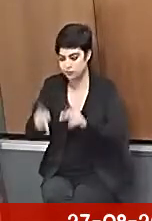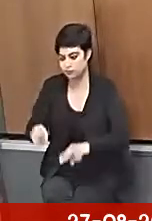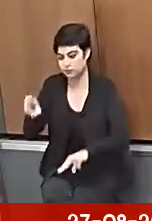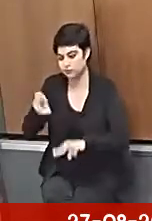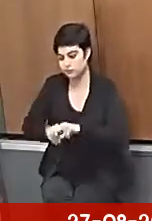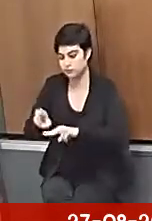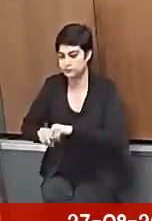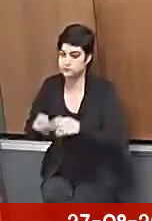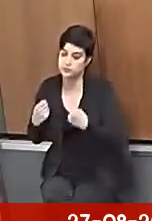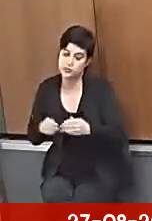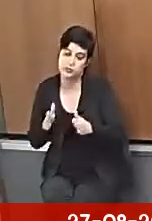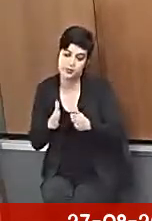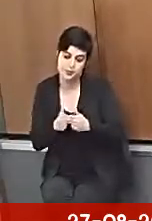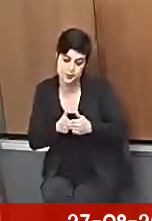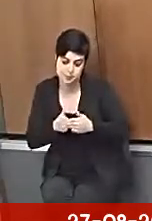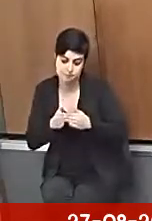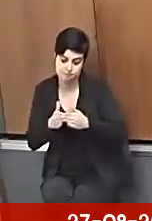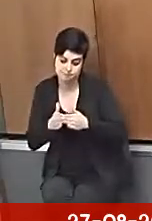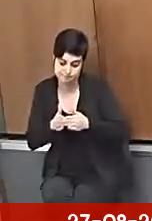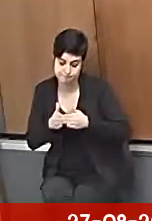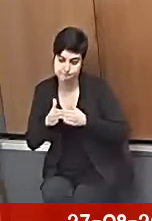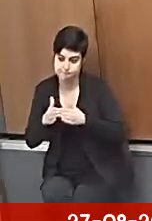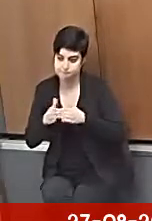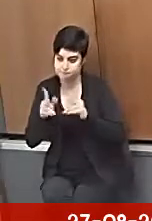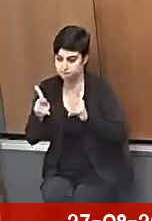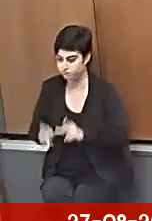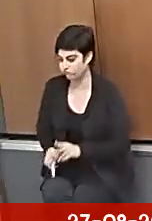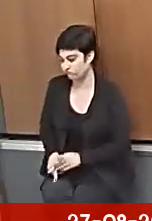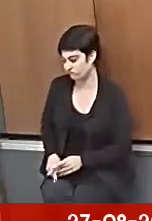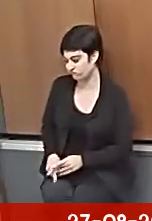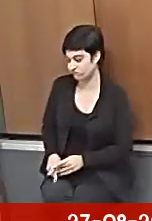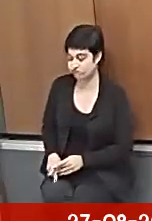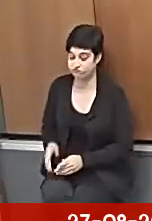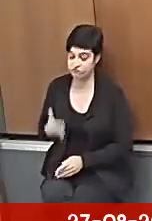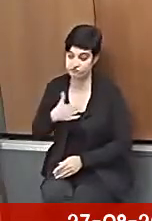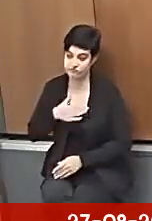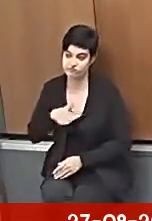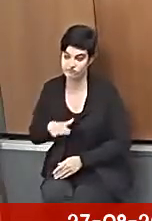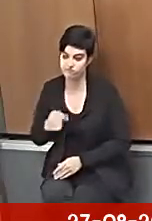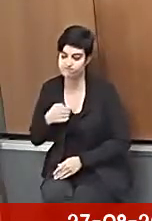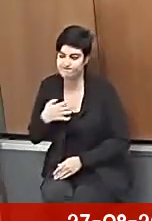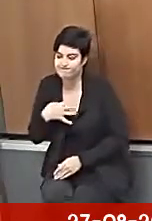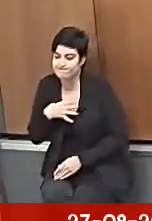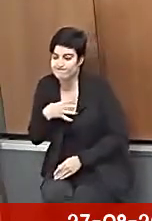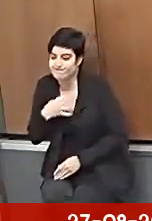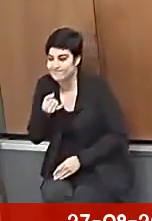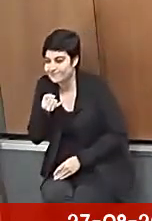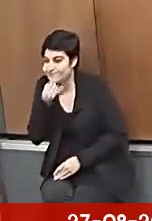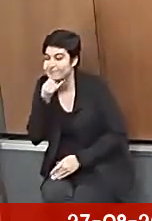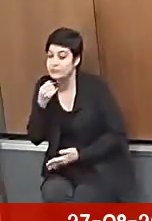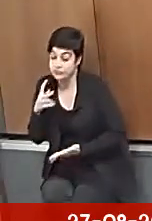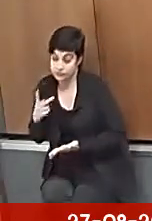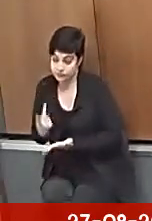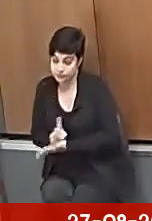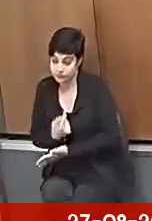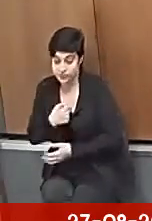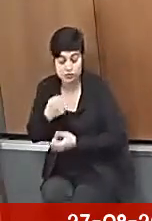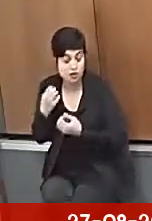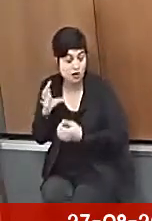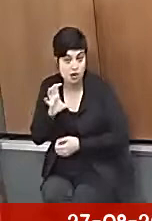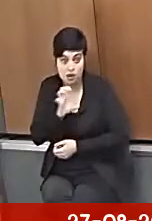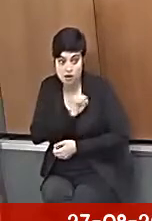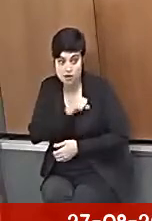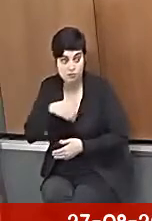você tem que pedir licença às vezes você pede licença pessoa eu eu tive uma decepção frustrante sou apaixonado pelo futebol